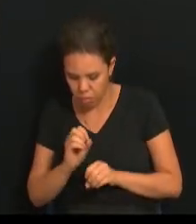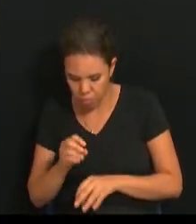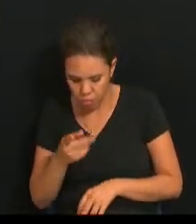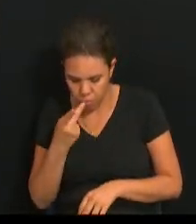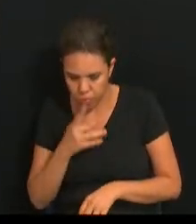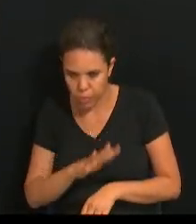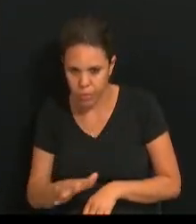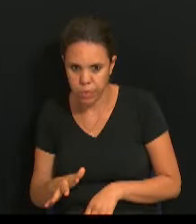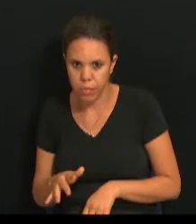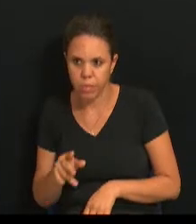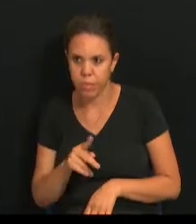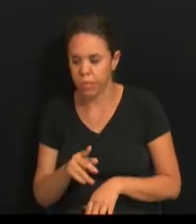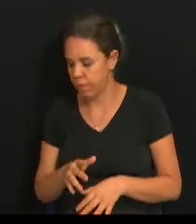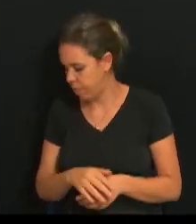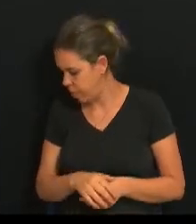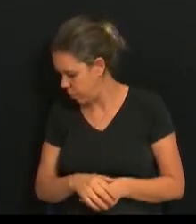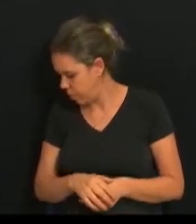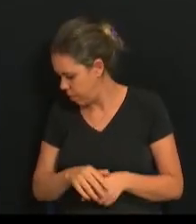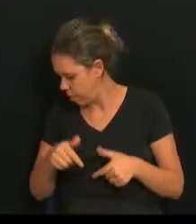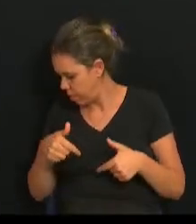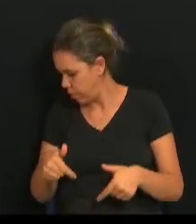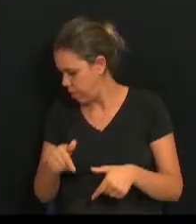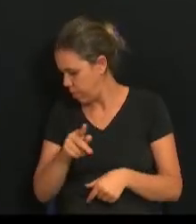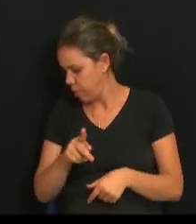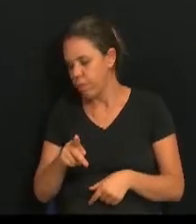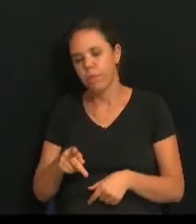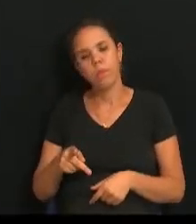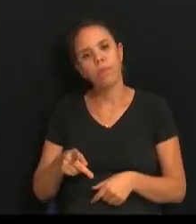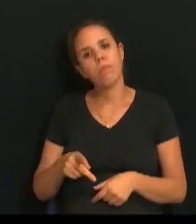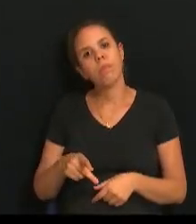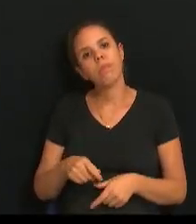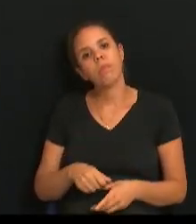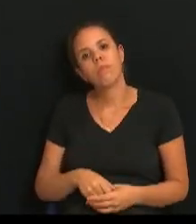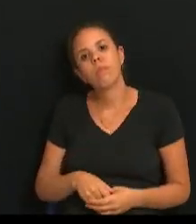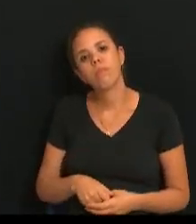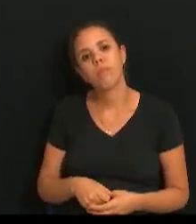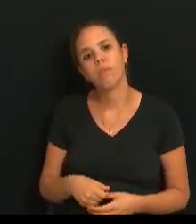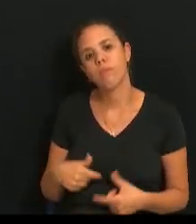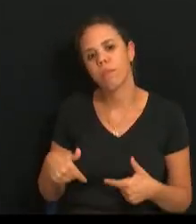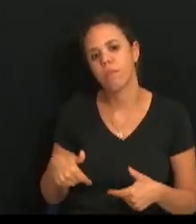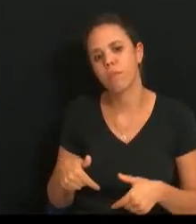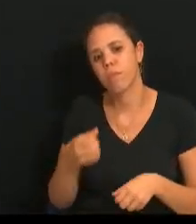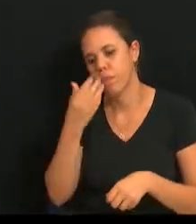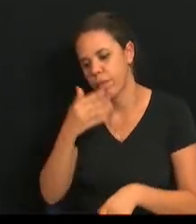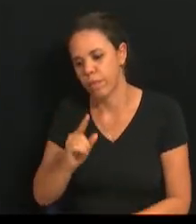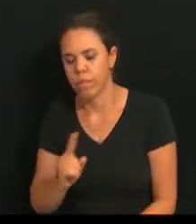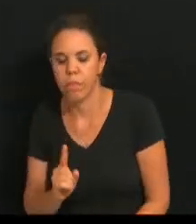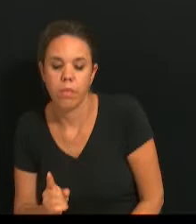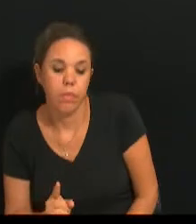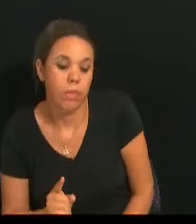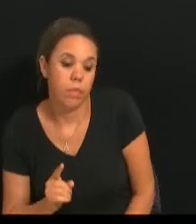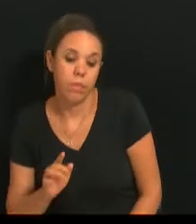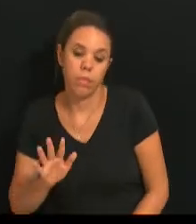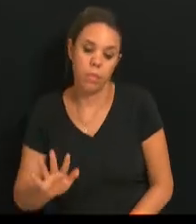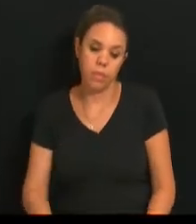são docentes, que atuam como docentes, então elas são docentes. Nós não estamos na educação infantil, mas